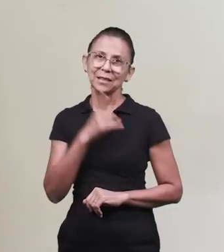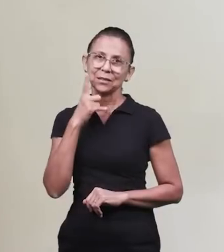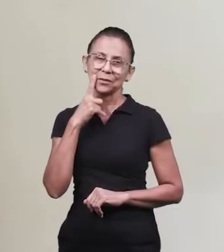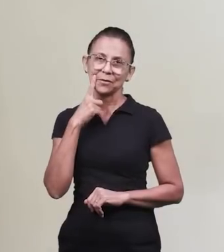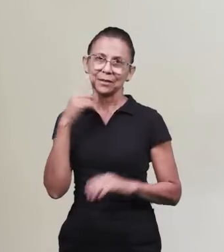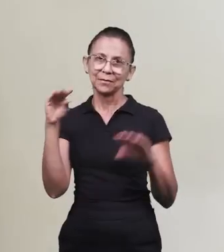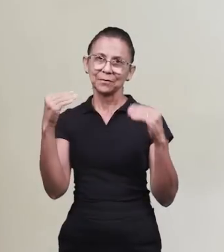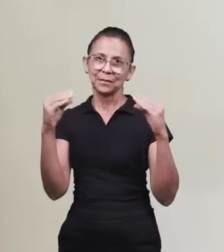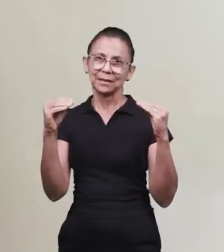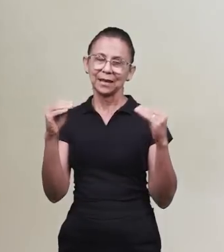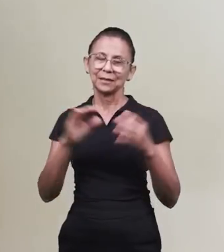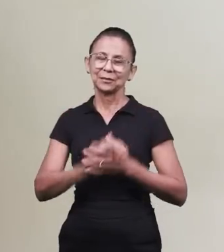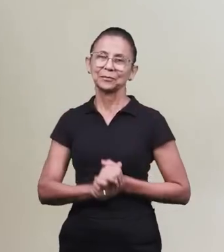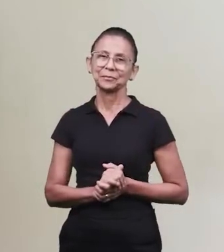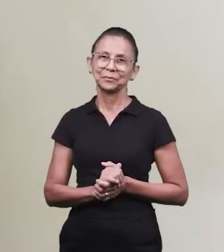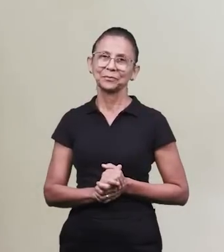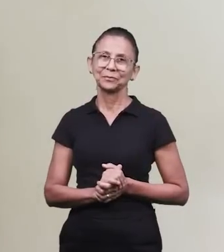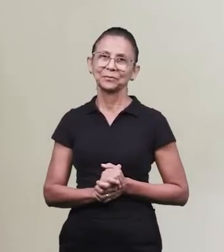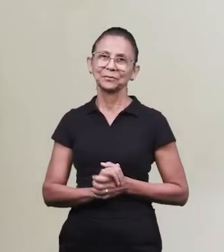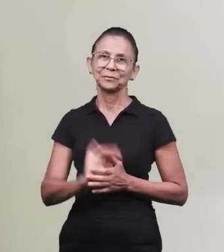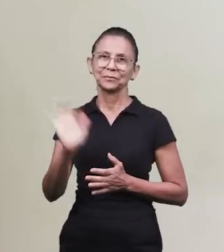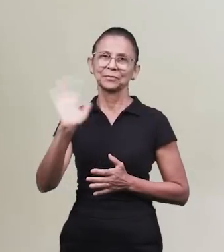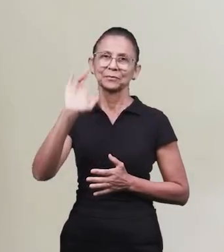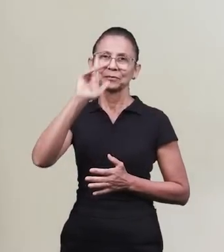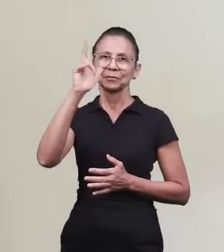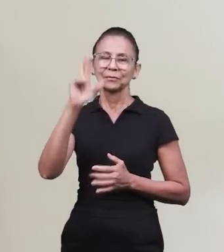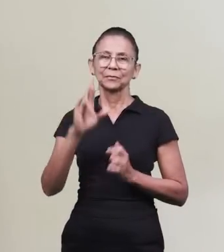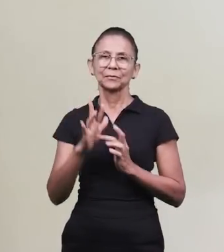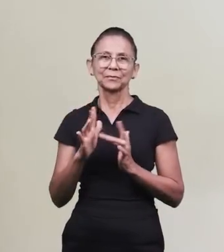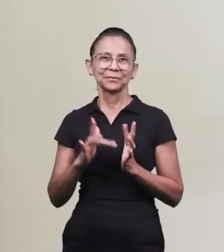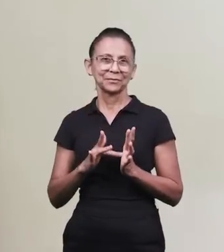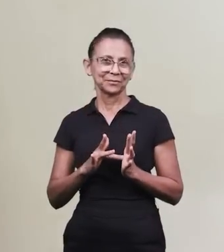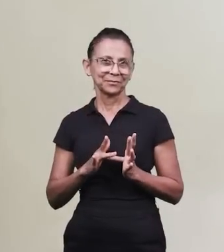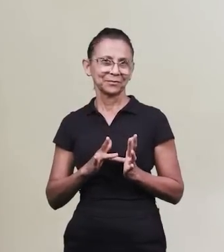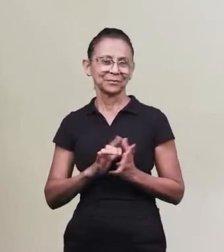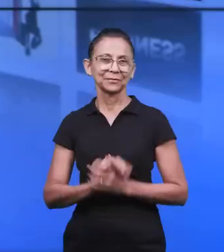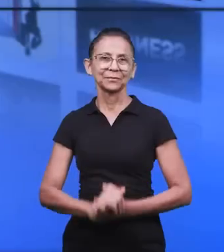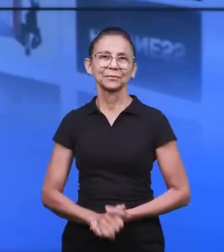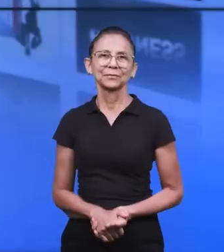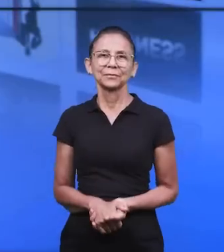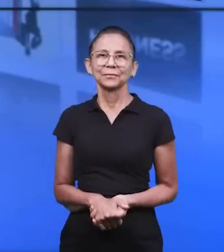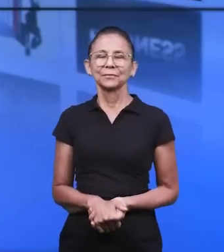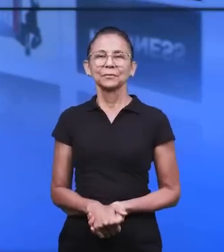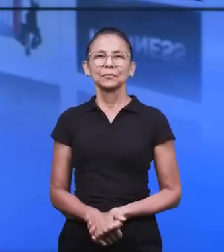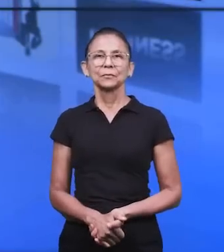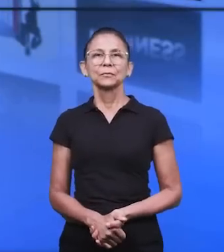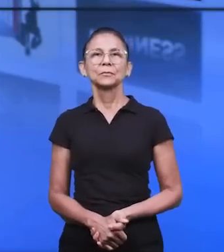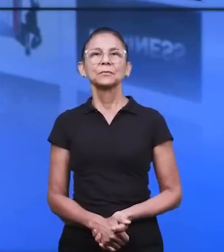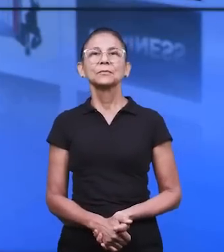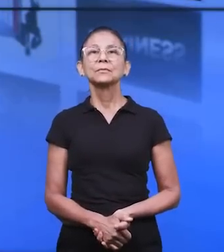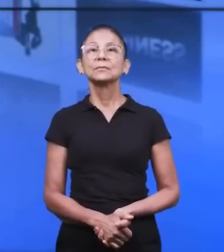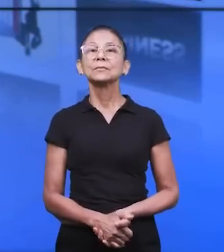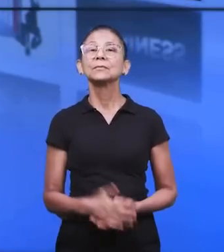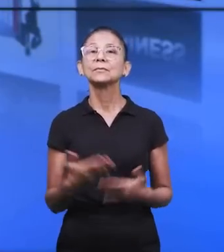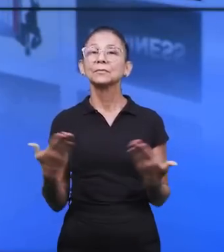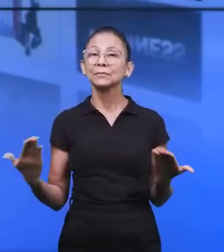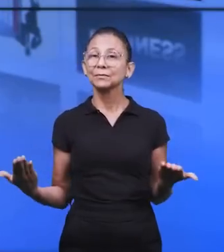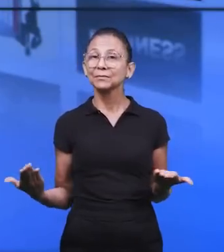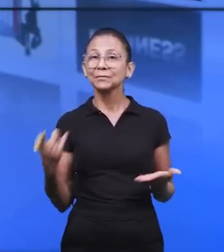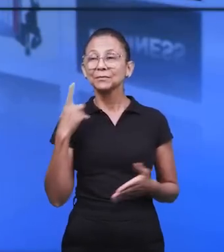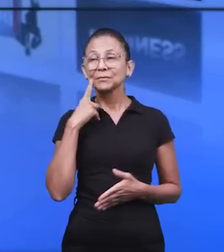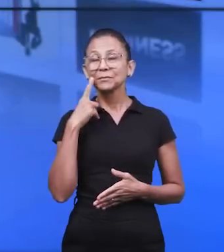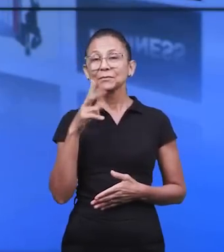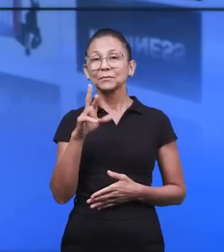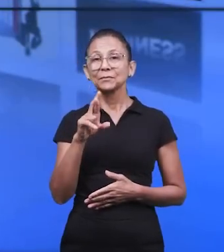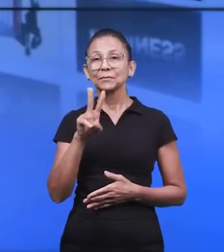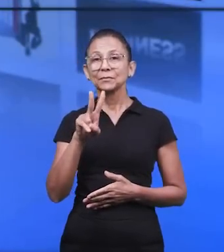comentários. Amém? Jorge, fica com Deus, a todos a paz do Senhor Jesus. Informações agora com o nosso companheiro Rudney Freitas,